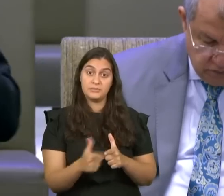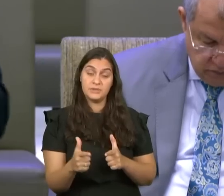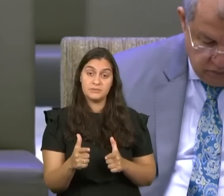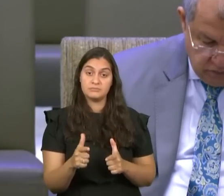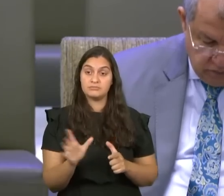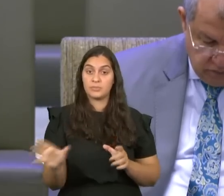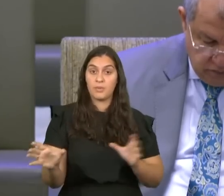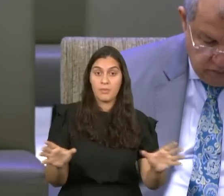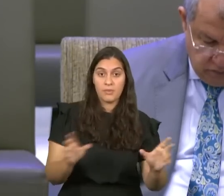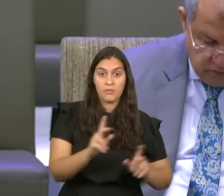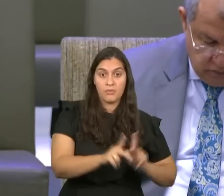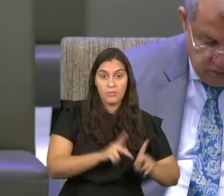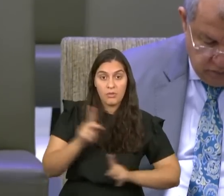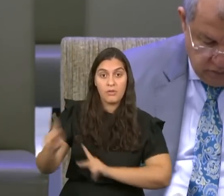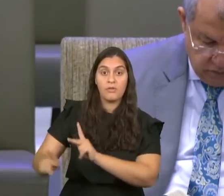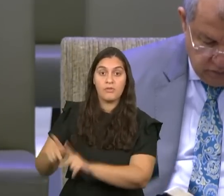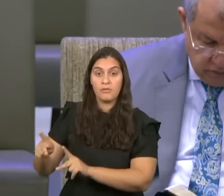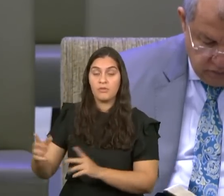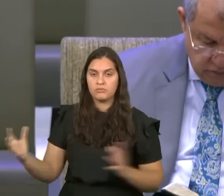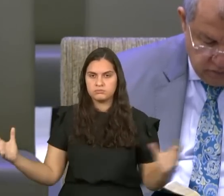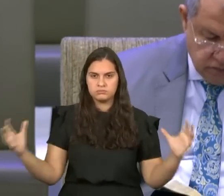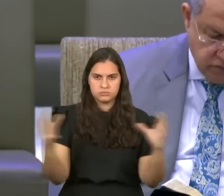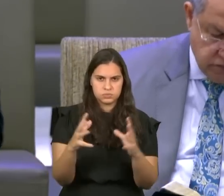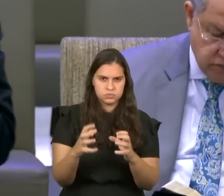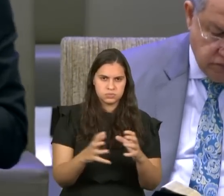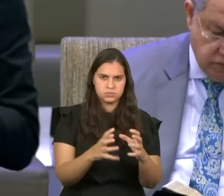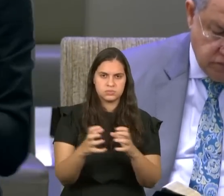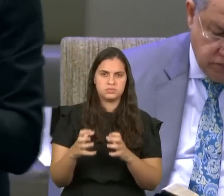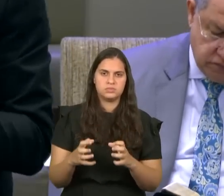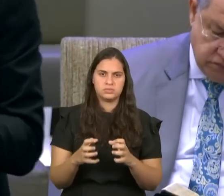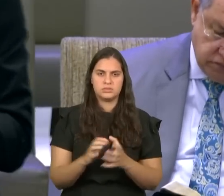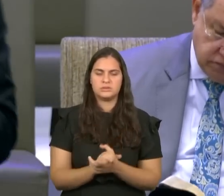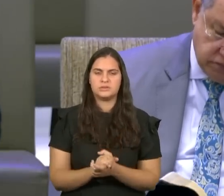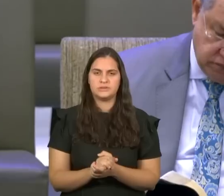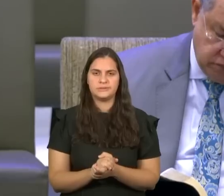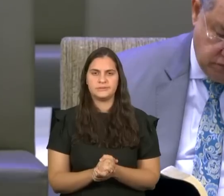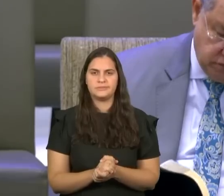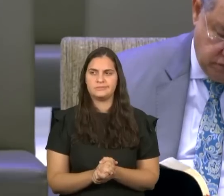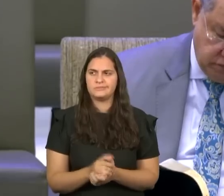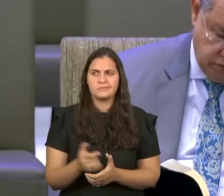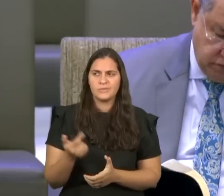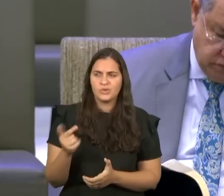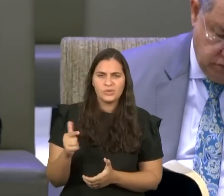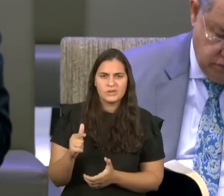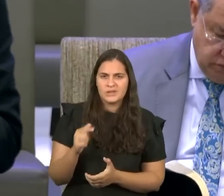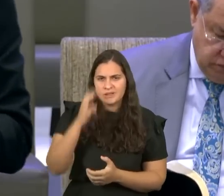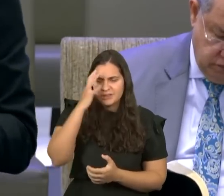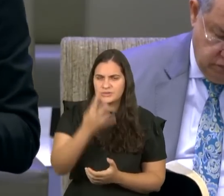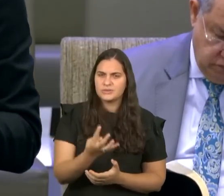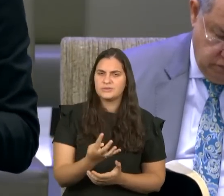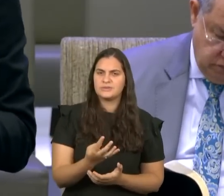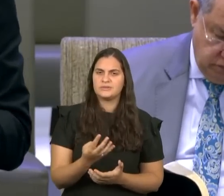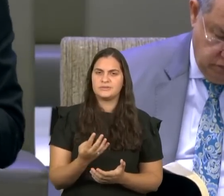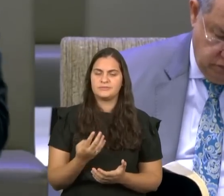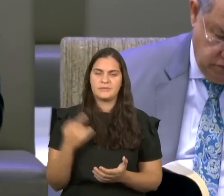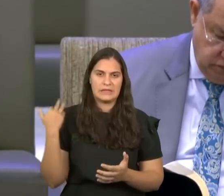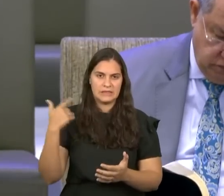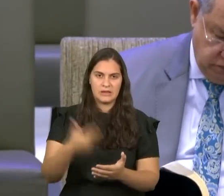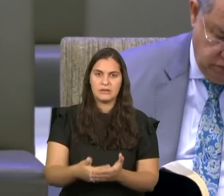os povos judeus e samaritanos que não havia sido resolvido desde então